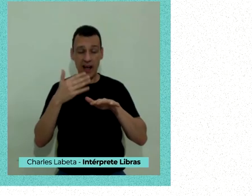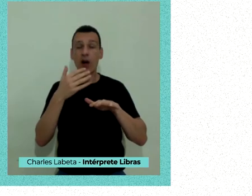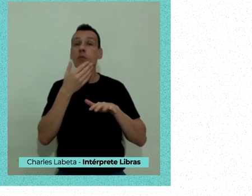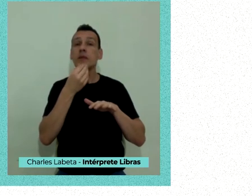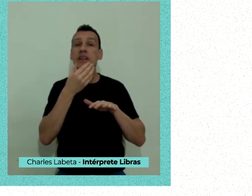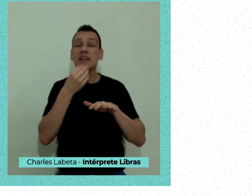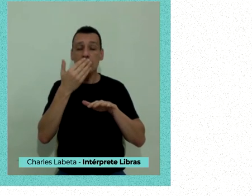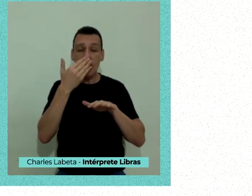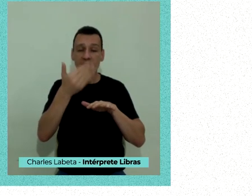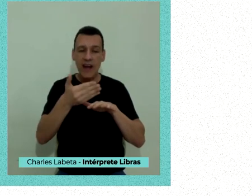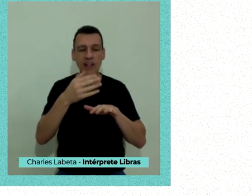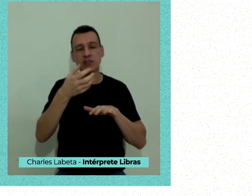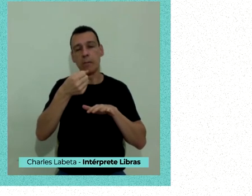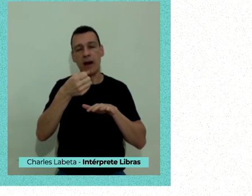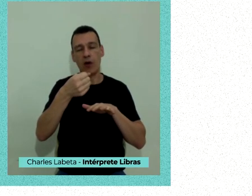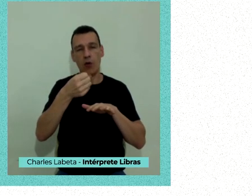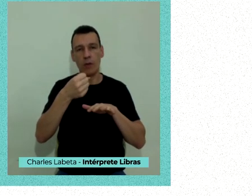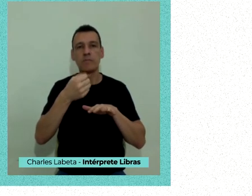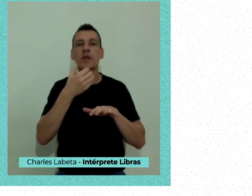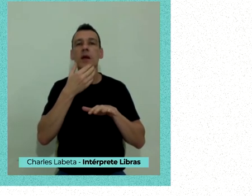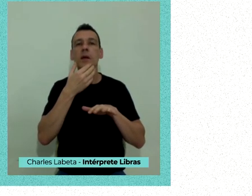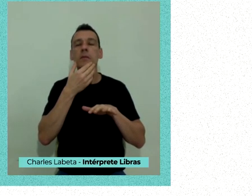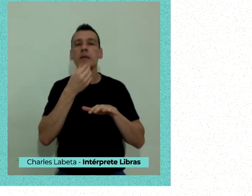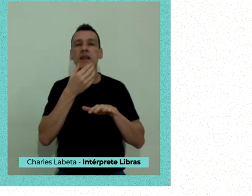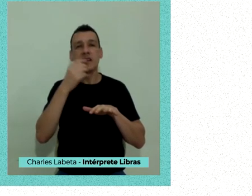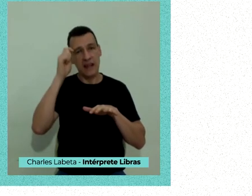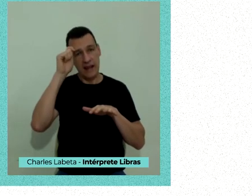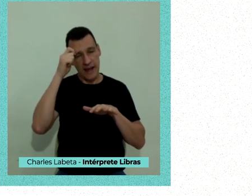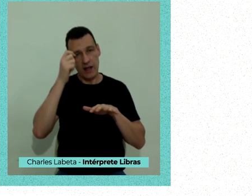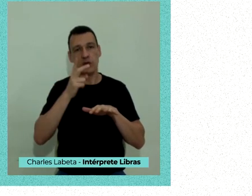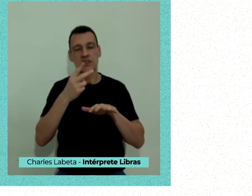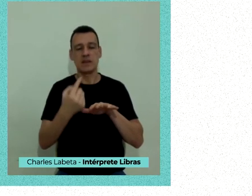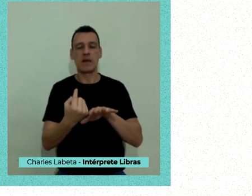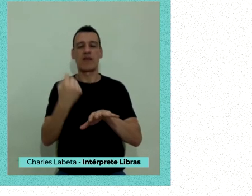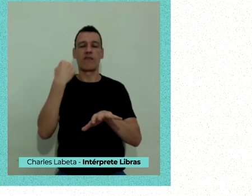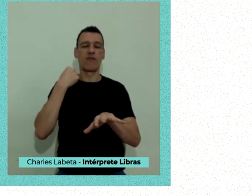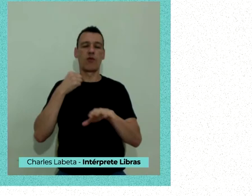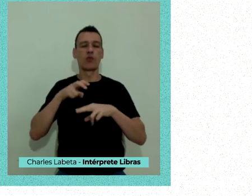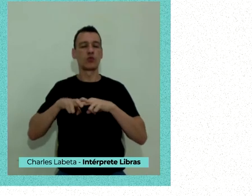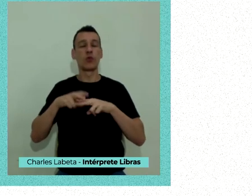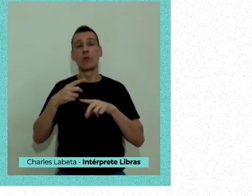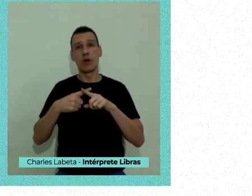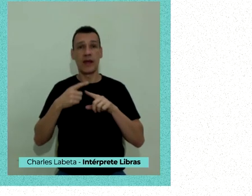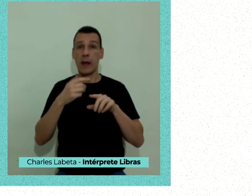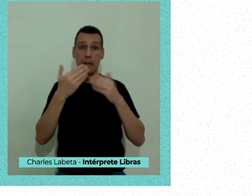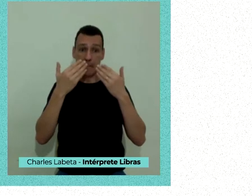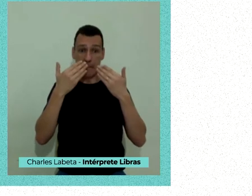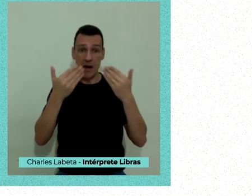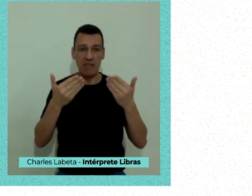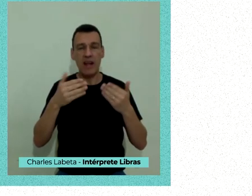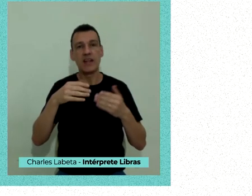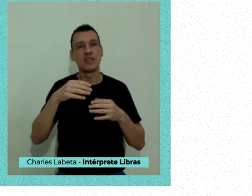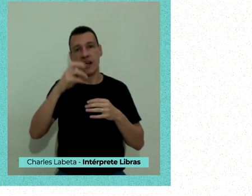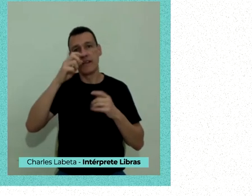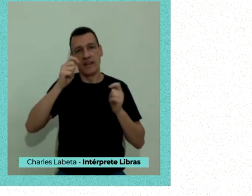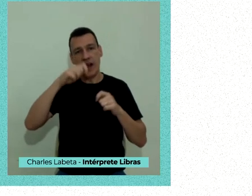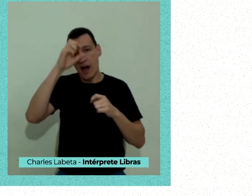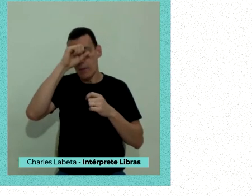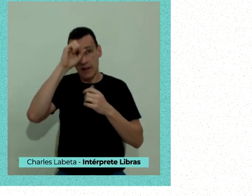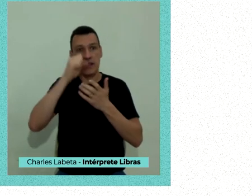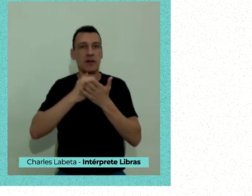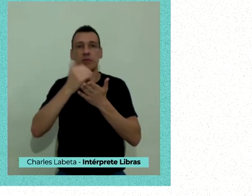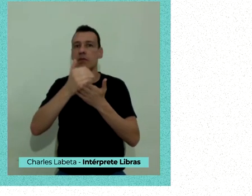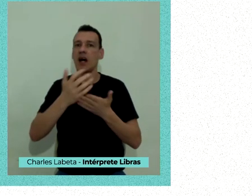da frente, acreditando que eles têm mais potencial para aprender o conteúdo. Essas práticas que mostram